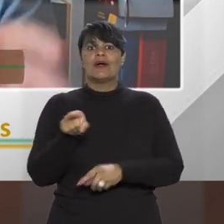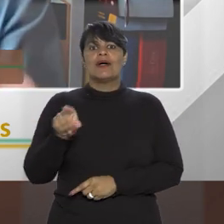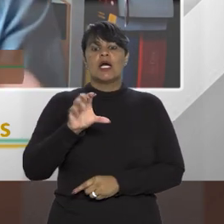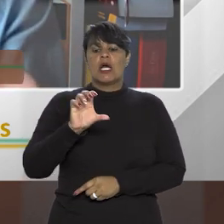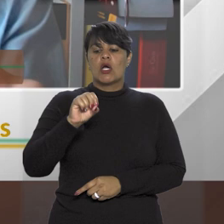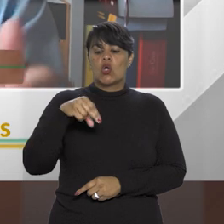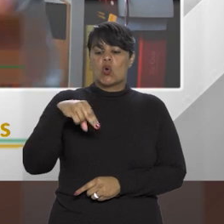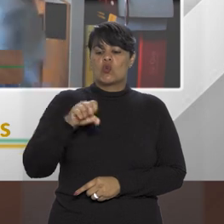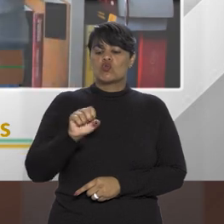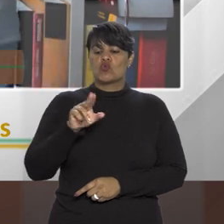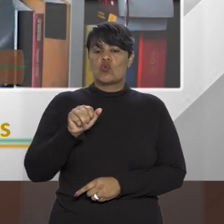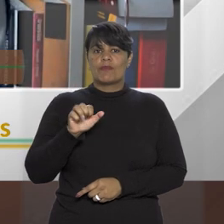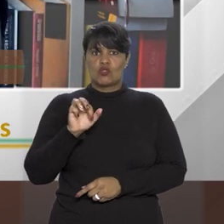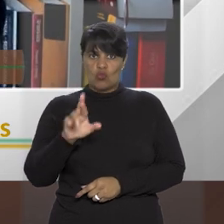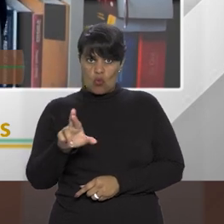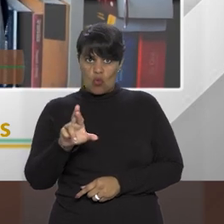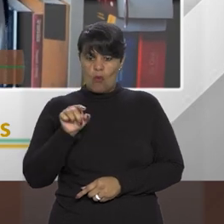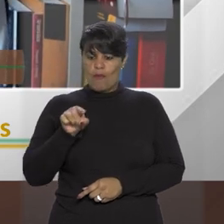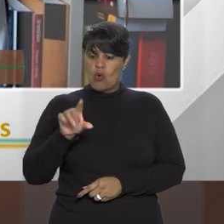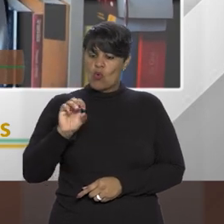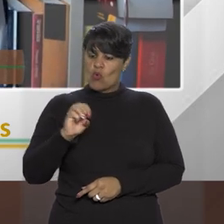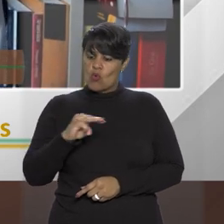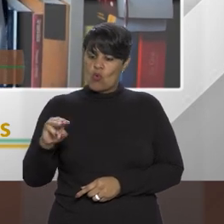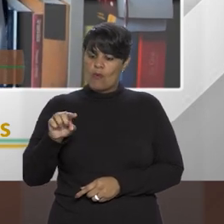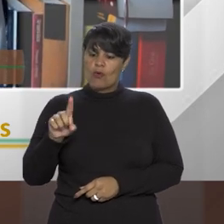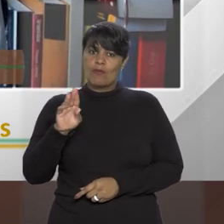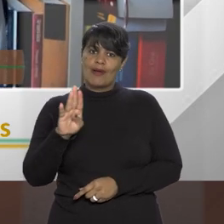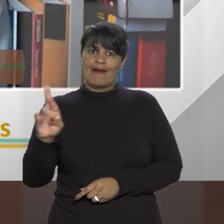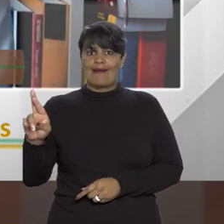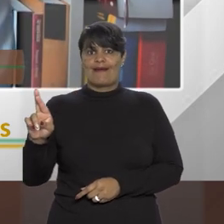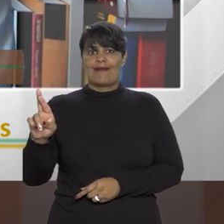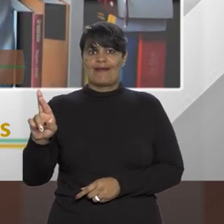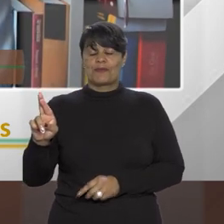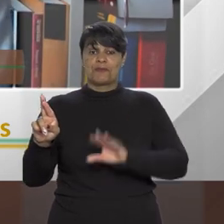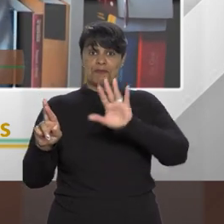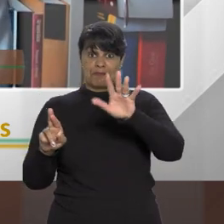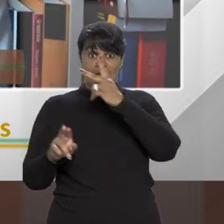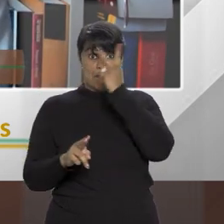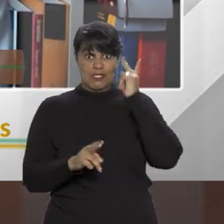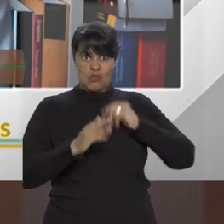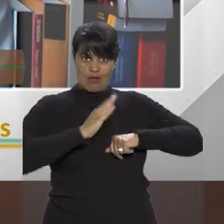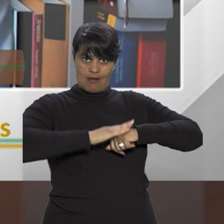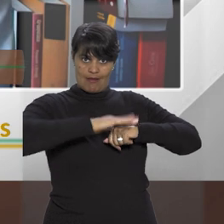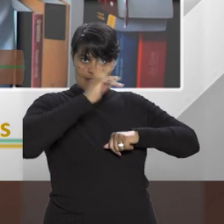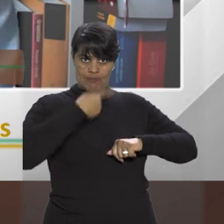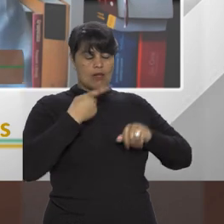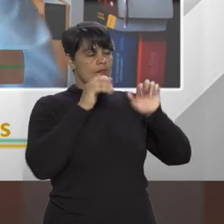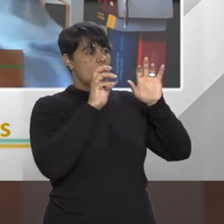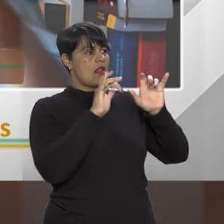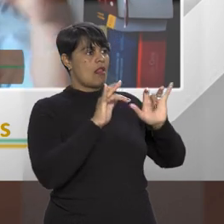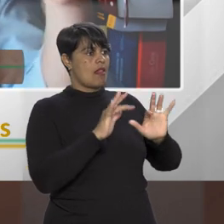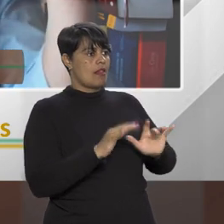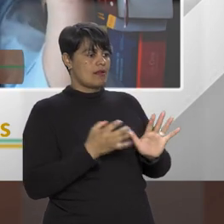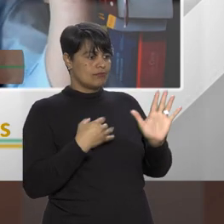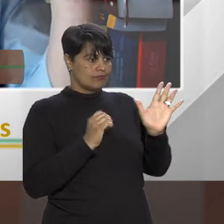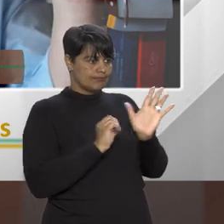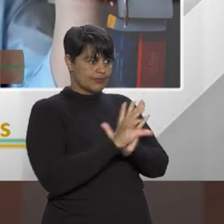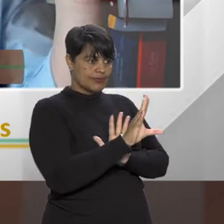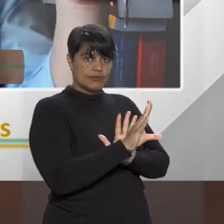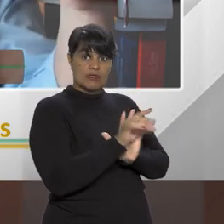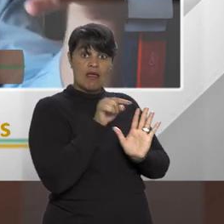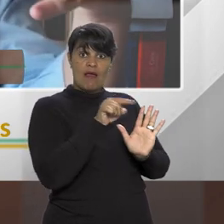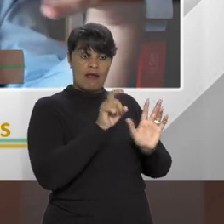e o próprio PJE pode lhe encaminhar para o consumidor.gov.br se isso for um caminho para você. O que mostra